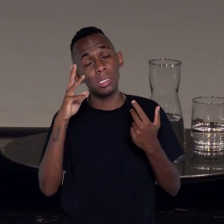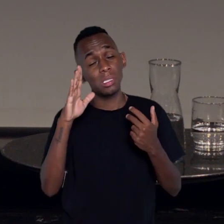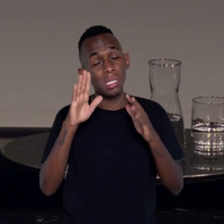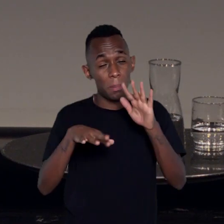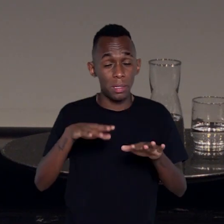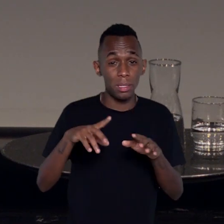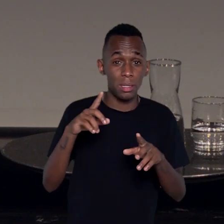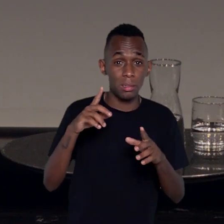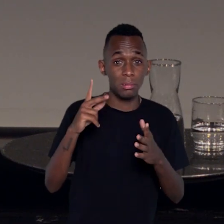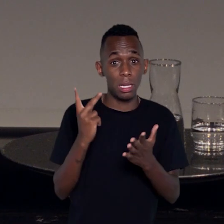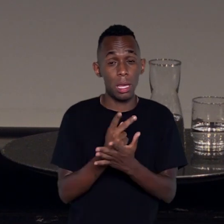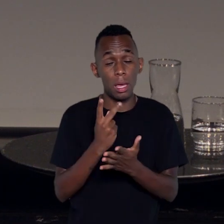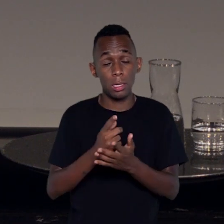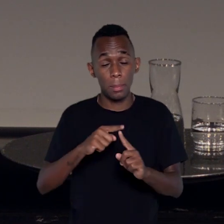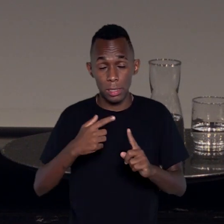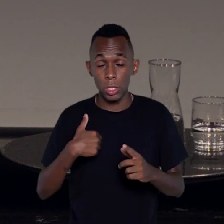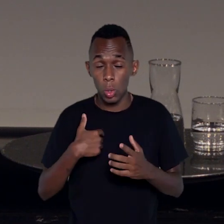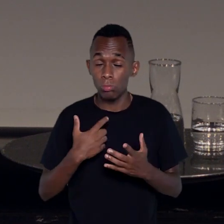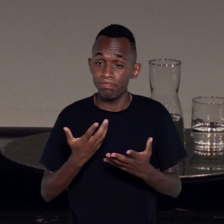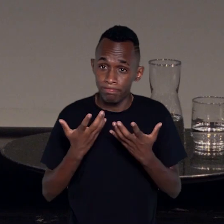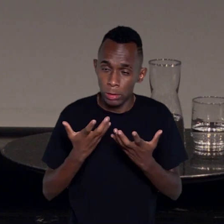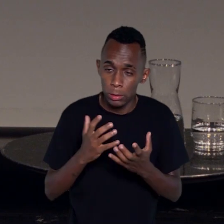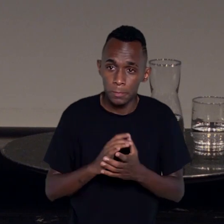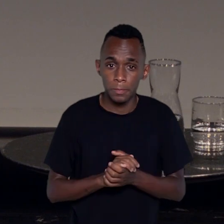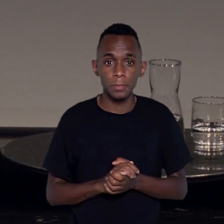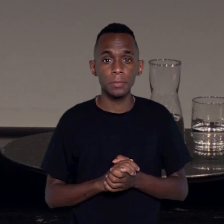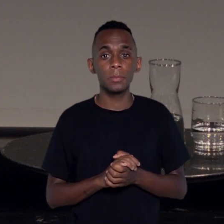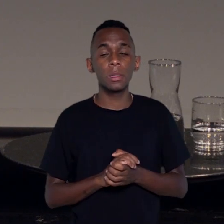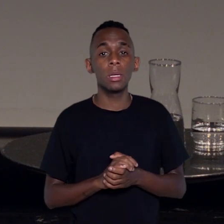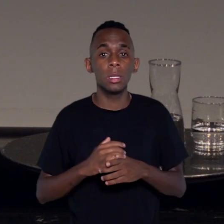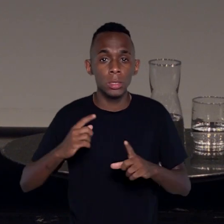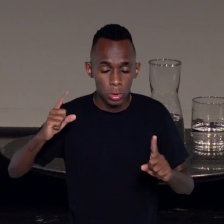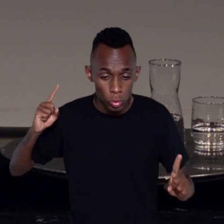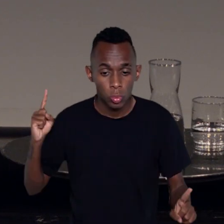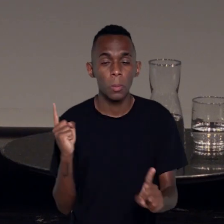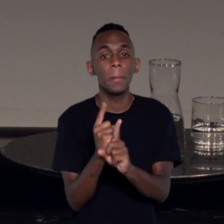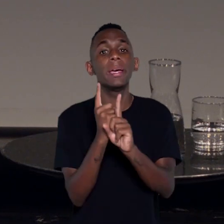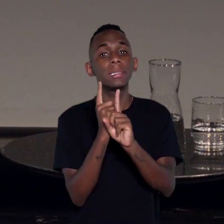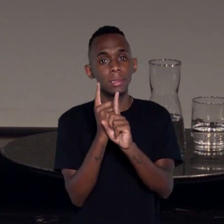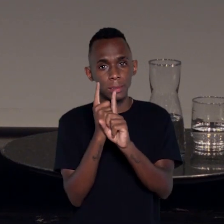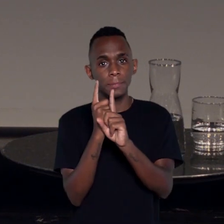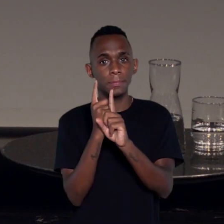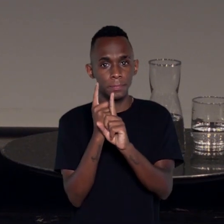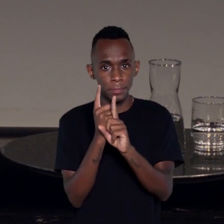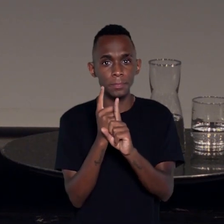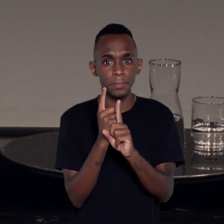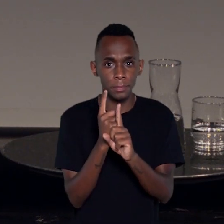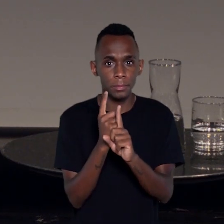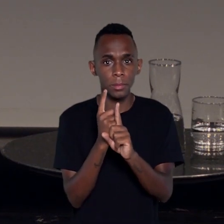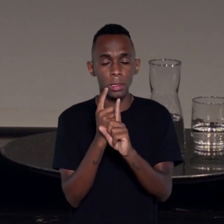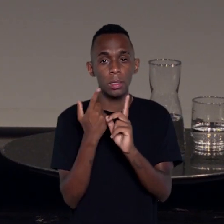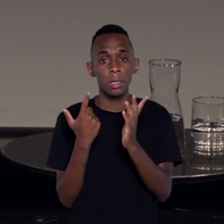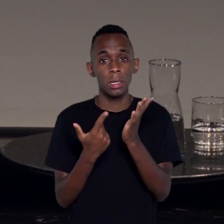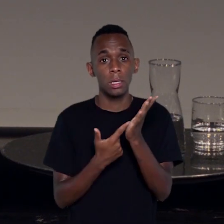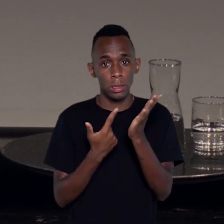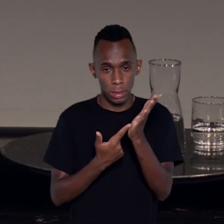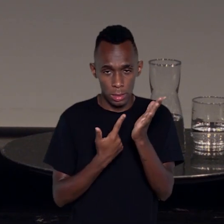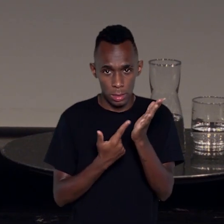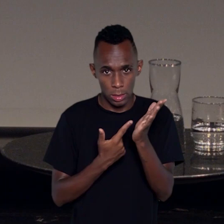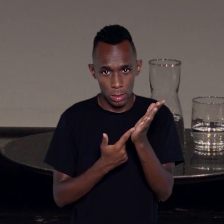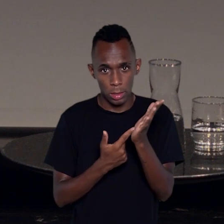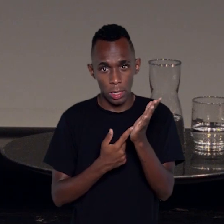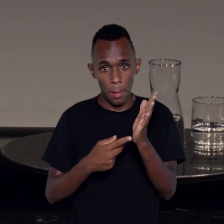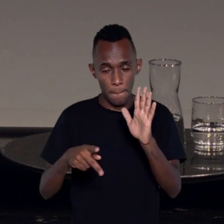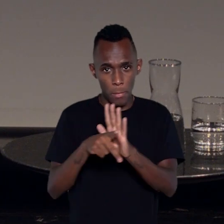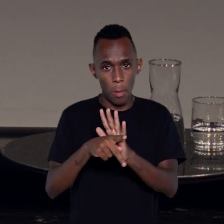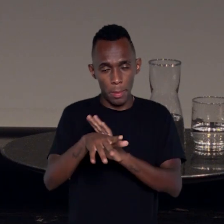mas eu tenho insistido um pouco nisso, que é as descobertas que essa literatura, eu vou